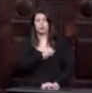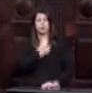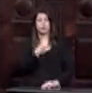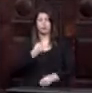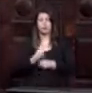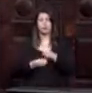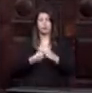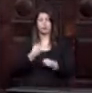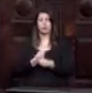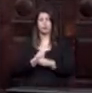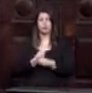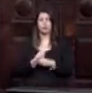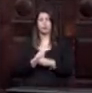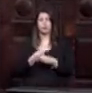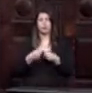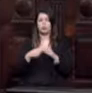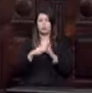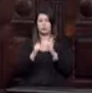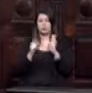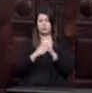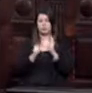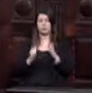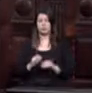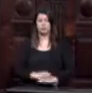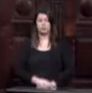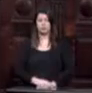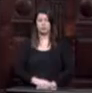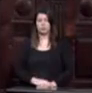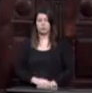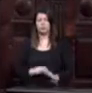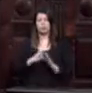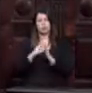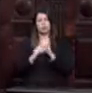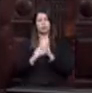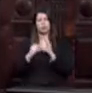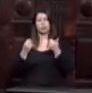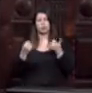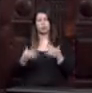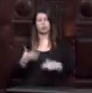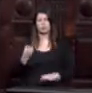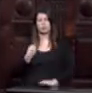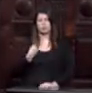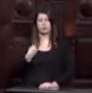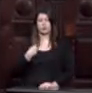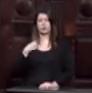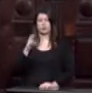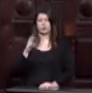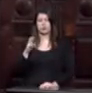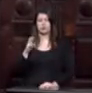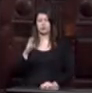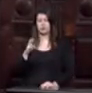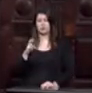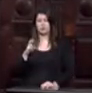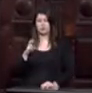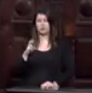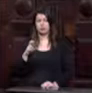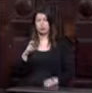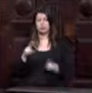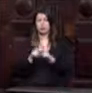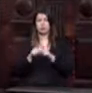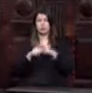de recuperação fiscal do Estado do Rio de Janeiro. A emenda aditiva é a número 5. Acrescenta onde